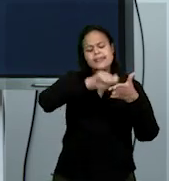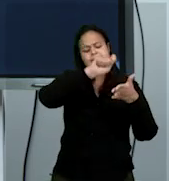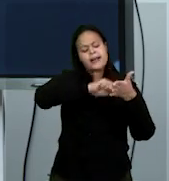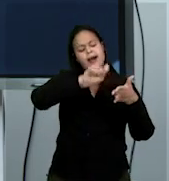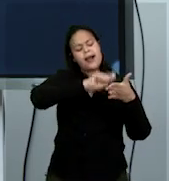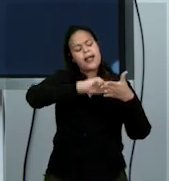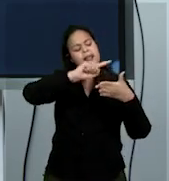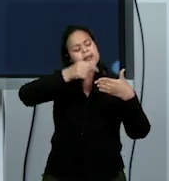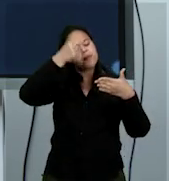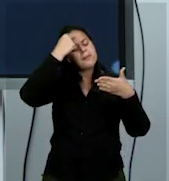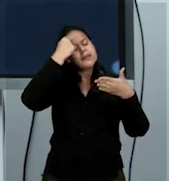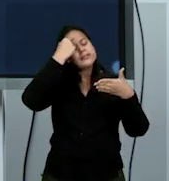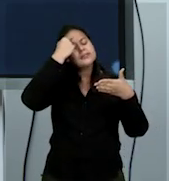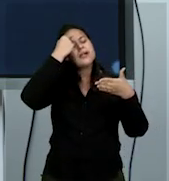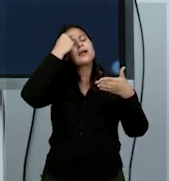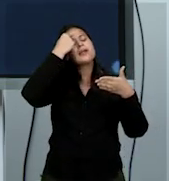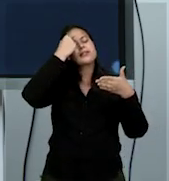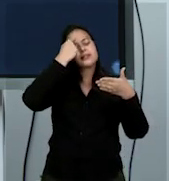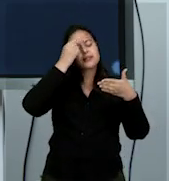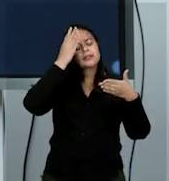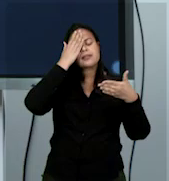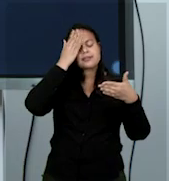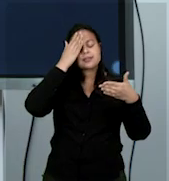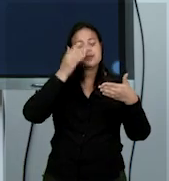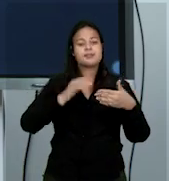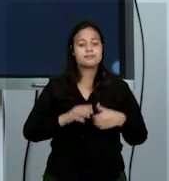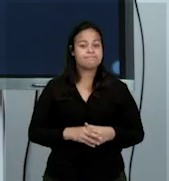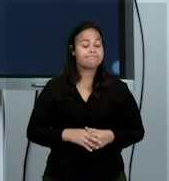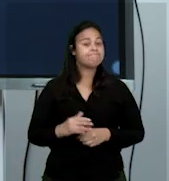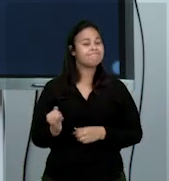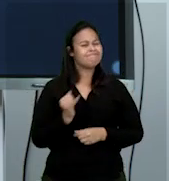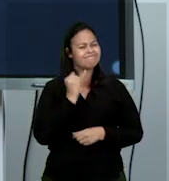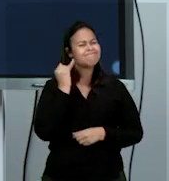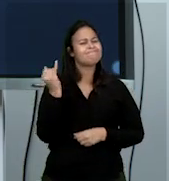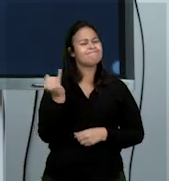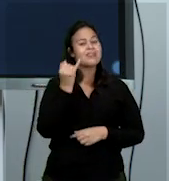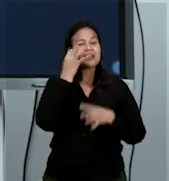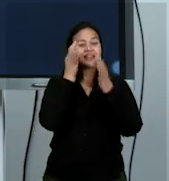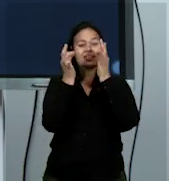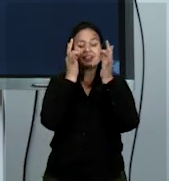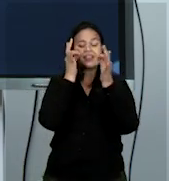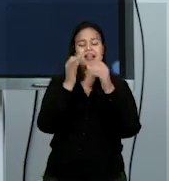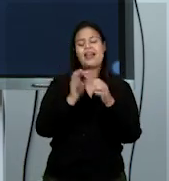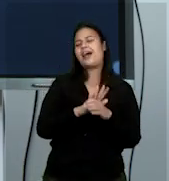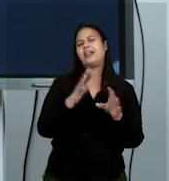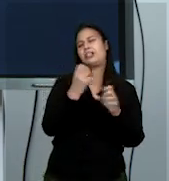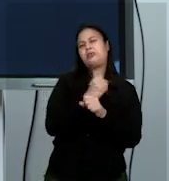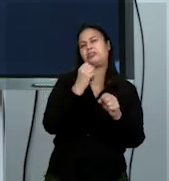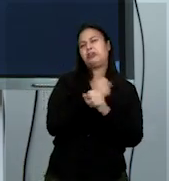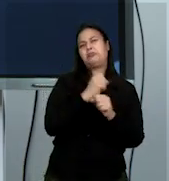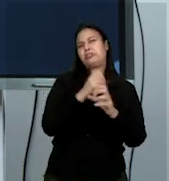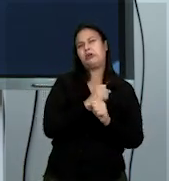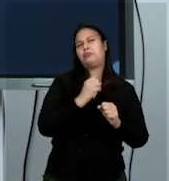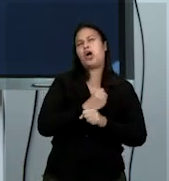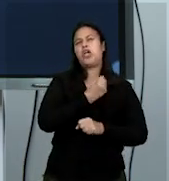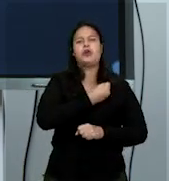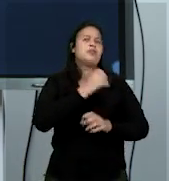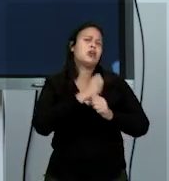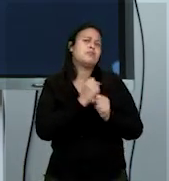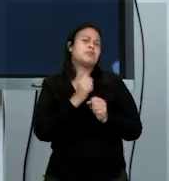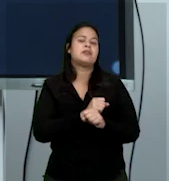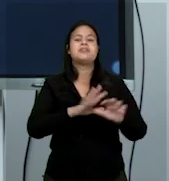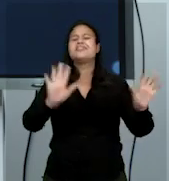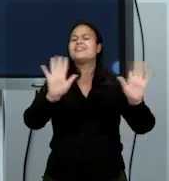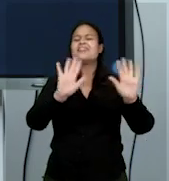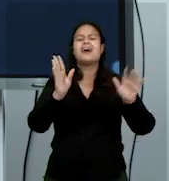gente depois pensar o que, é que a gente vai fazer, tá certo? É muito importante isso. Não é ir fazendo conta, olhar número, fazer conta, isso